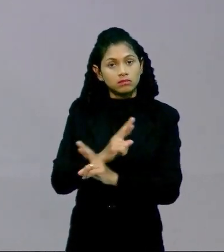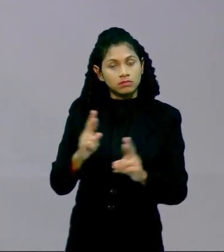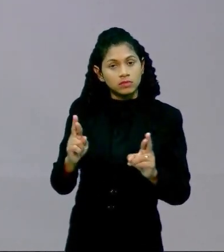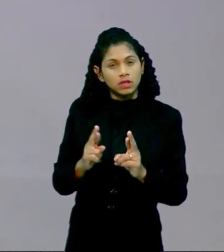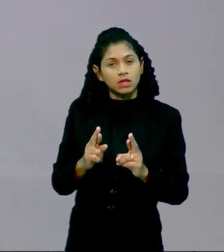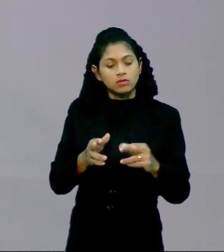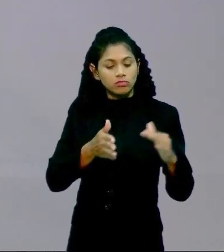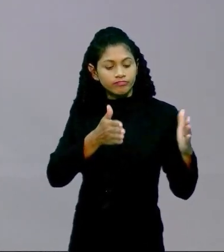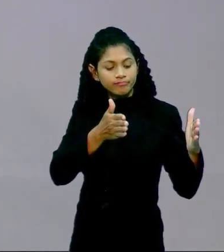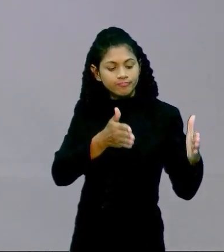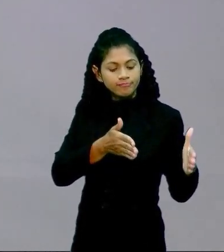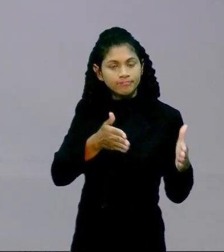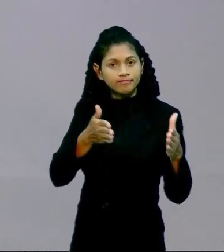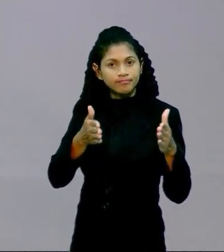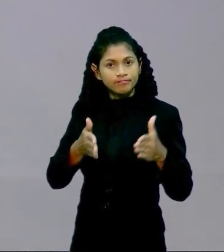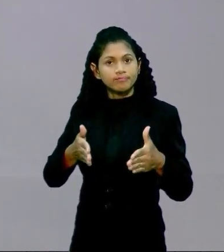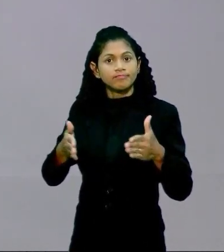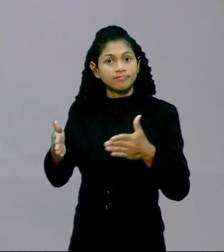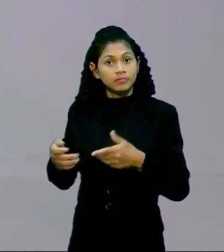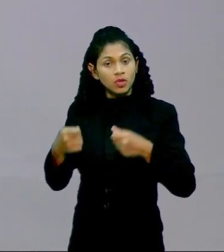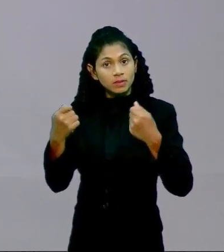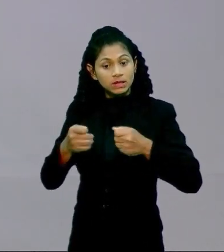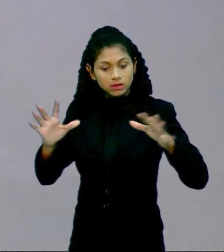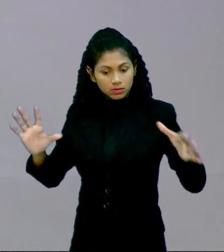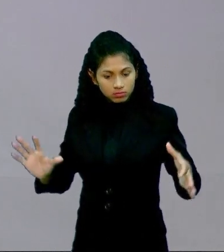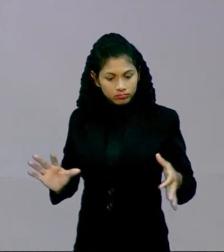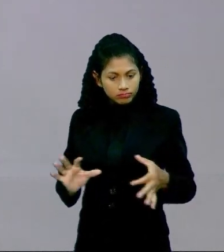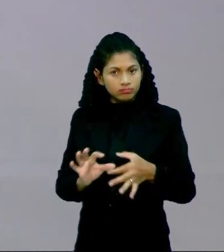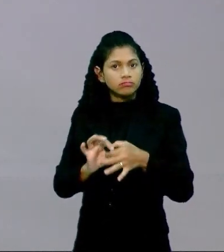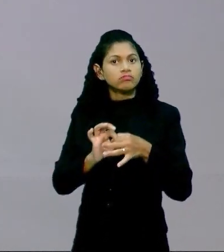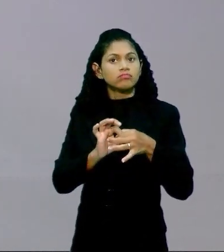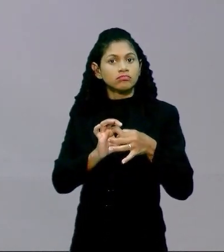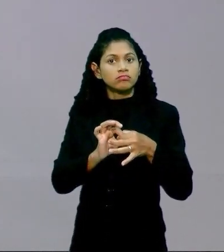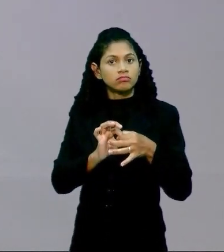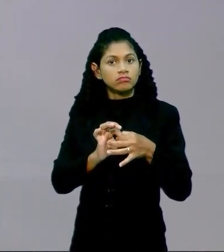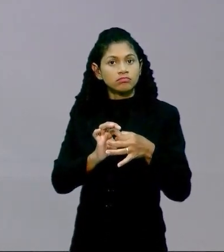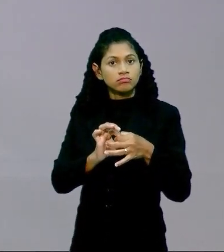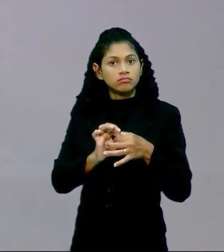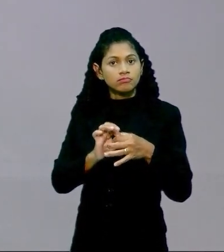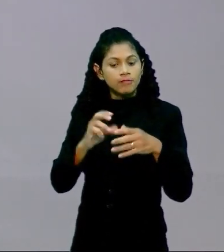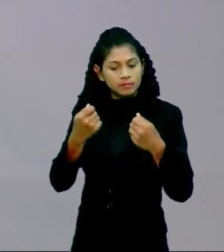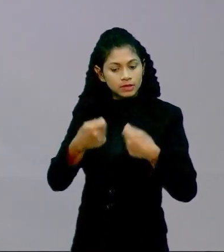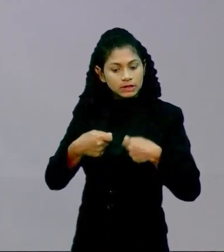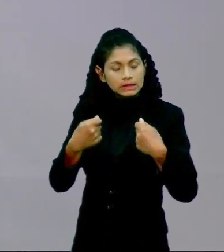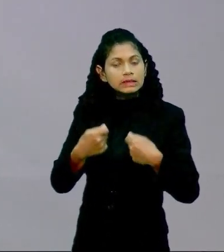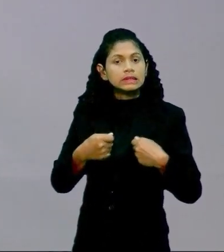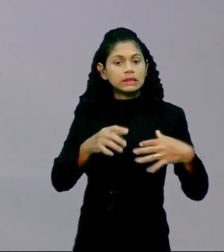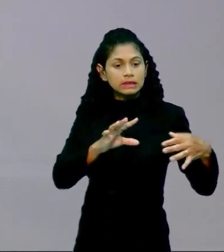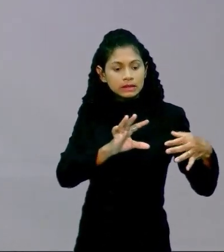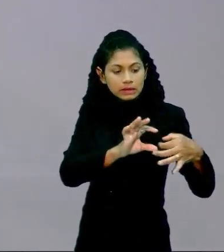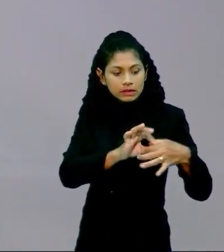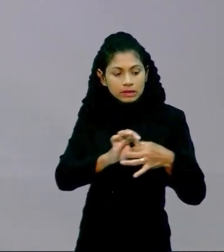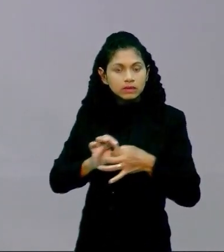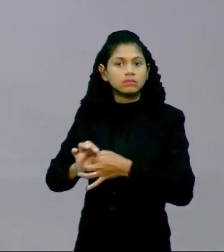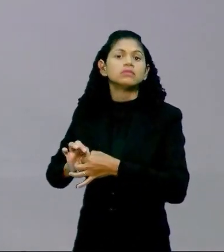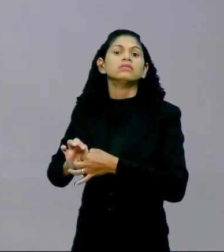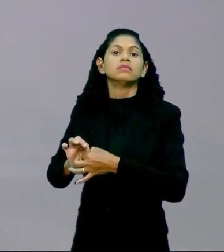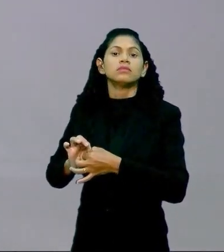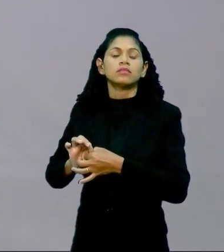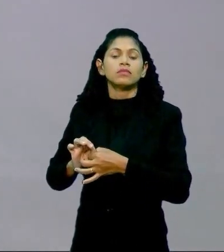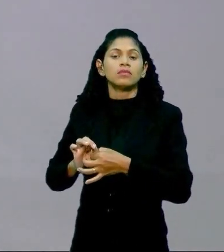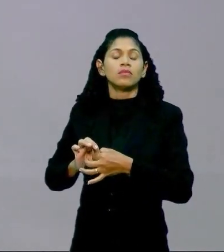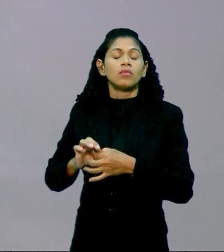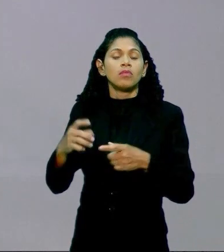entre as partes tem que ser lógica, né? Por quê? Porque se você for pensar em uma estrutura, né, você vai ter